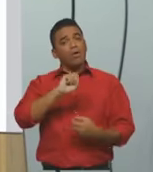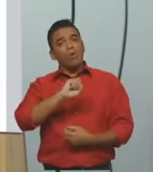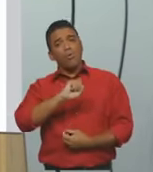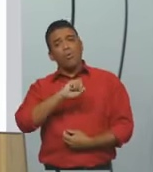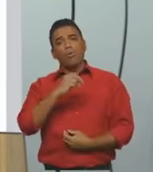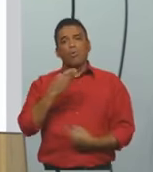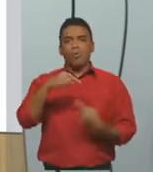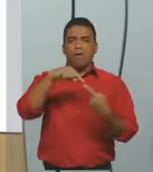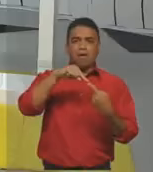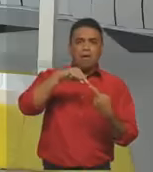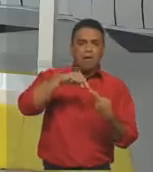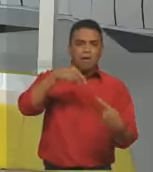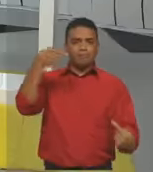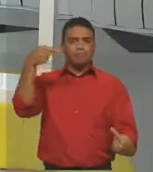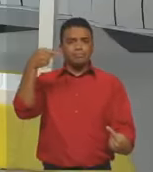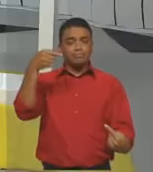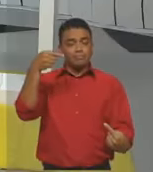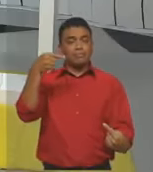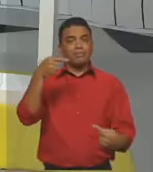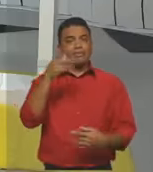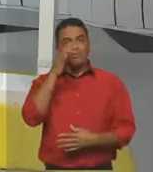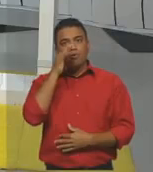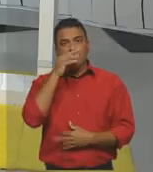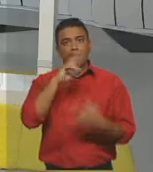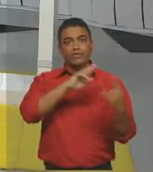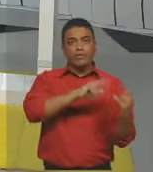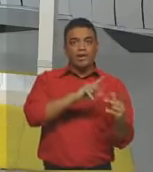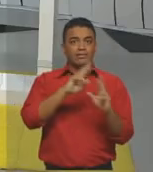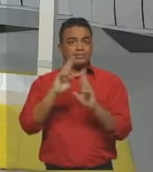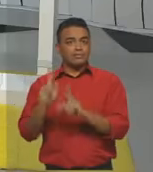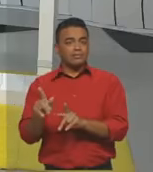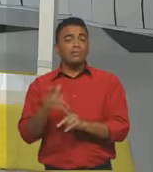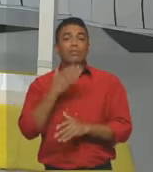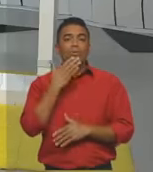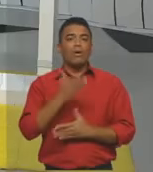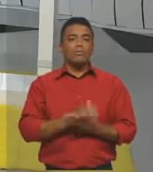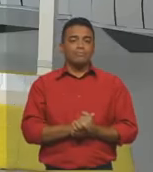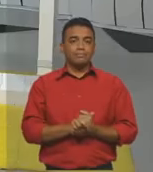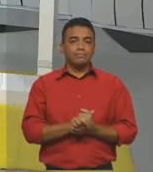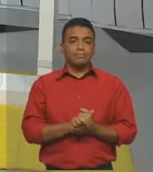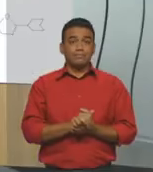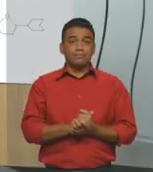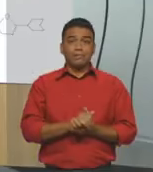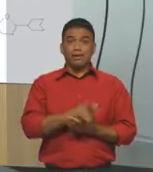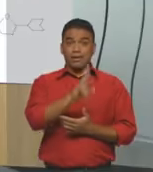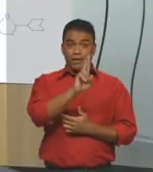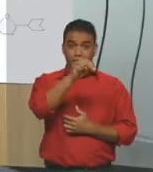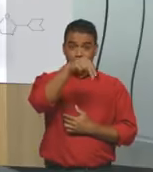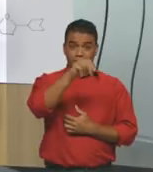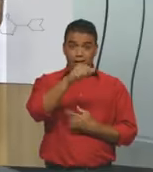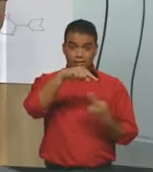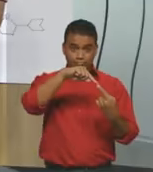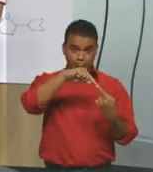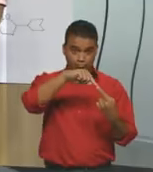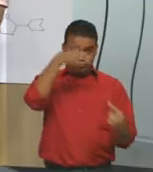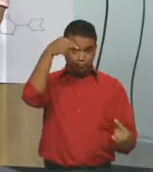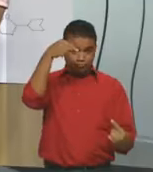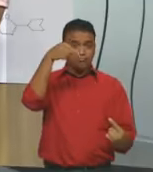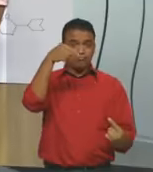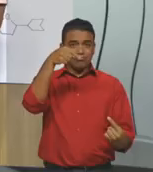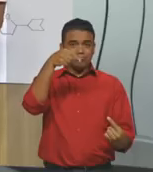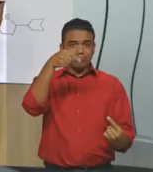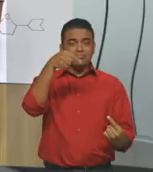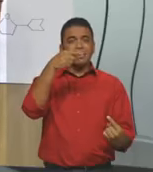E aí, vamos acompanhar então as principais diferenças aqui. O RNA, ele vai ser um polipeptídeo, né, similar